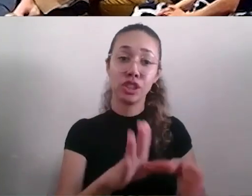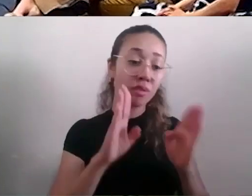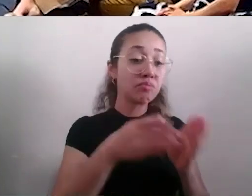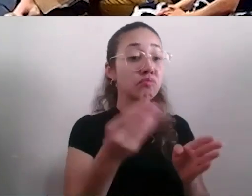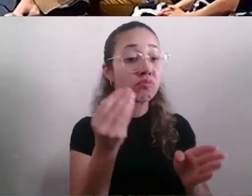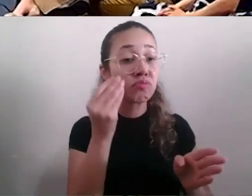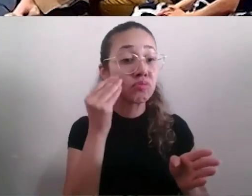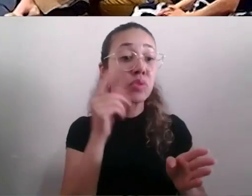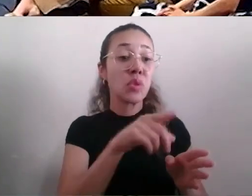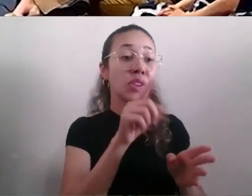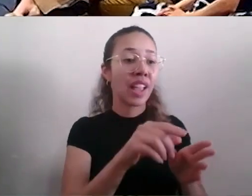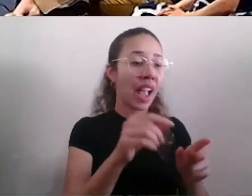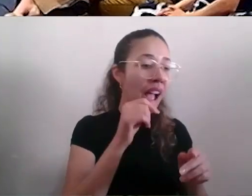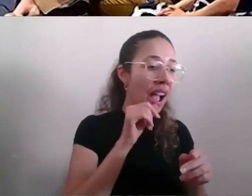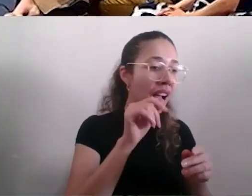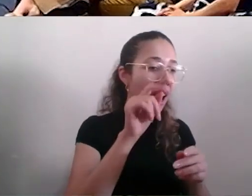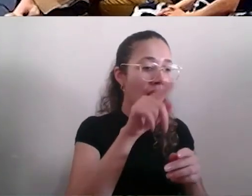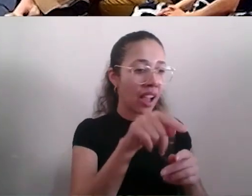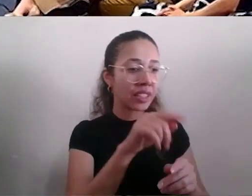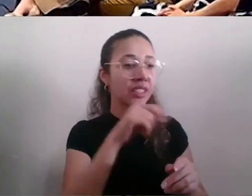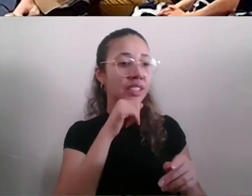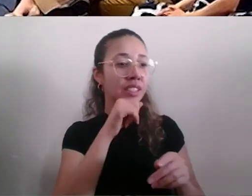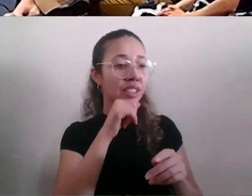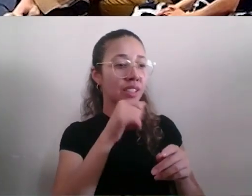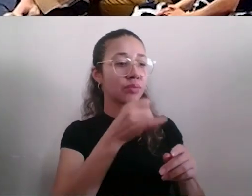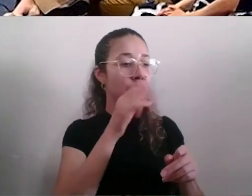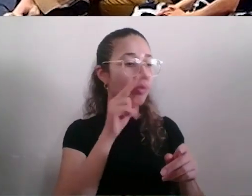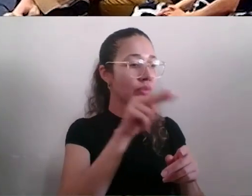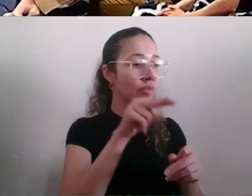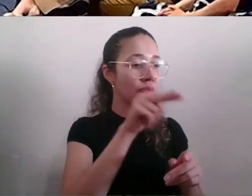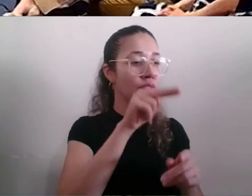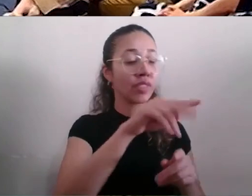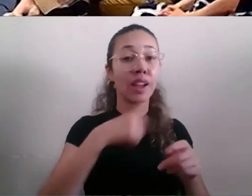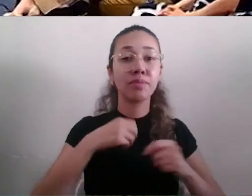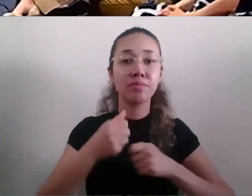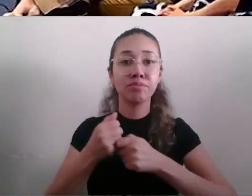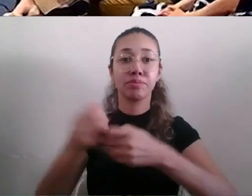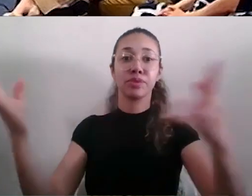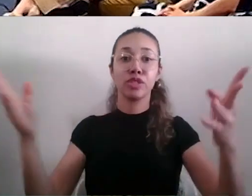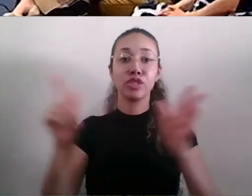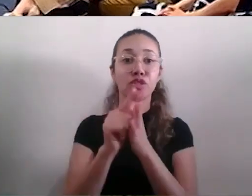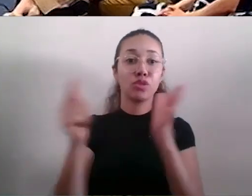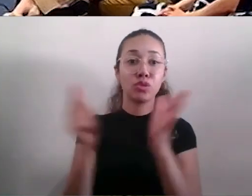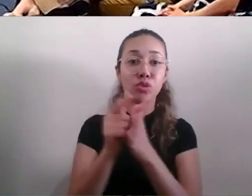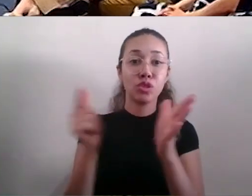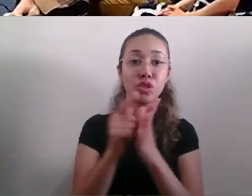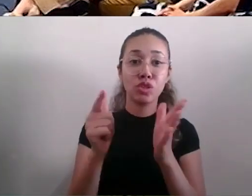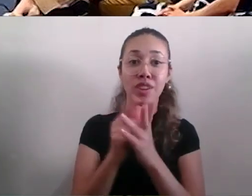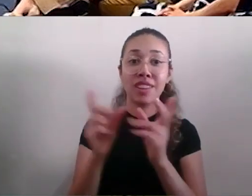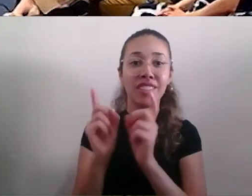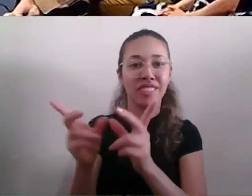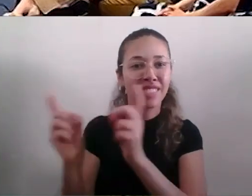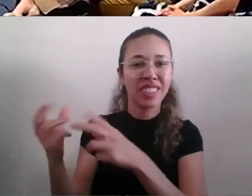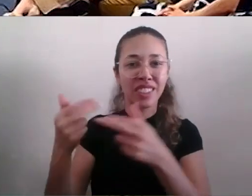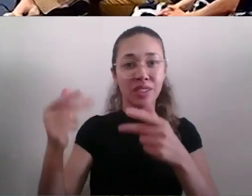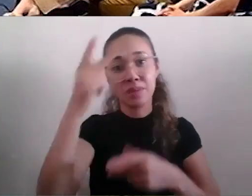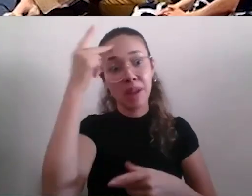vender jornal, que vai atrair o público da maneira que eles estão acostumados, e não tem tempo